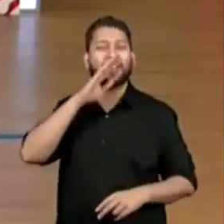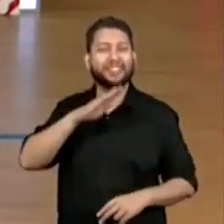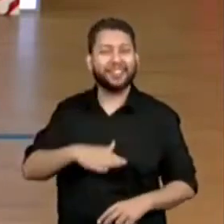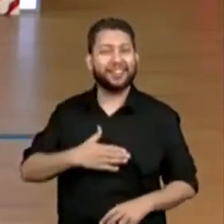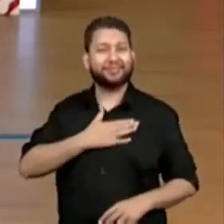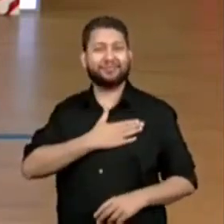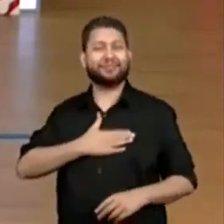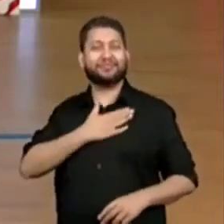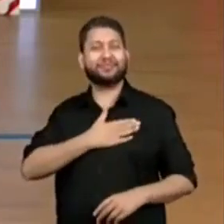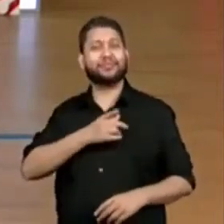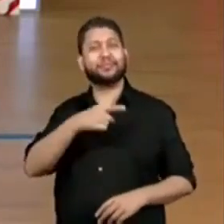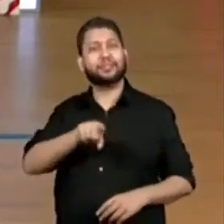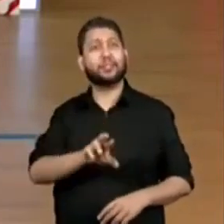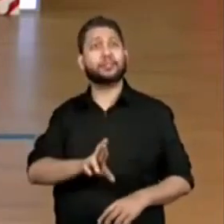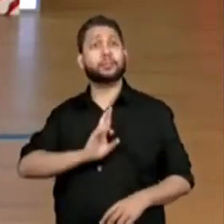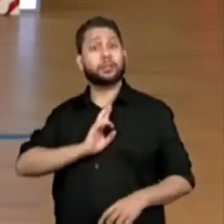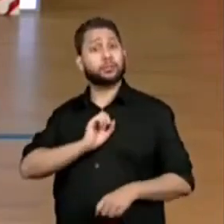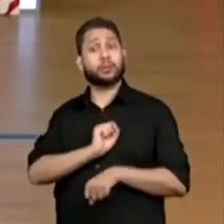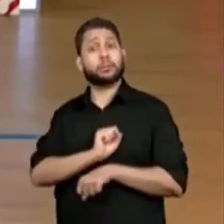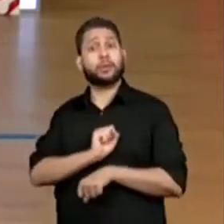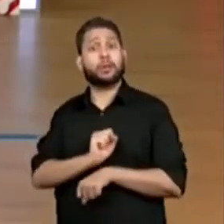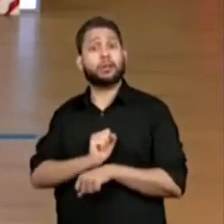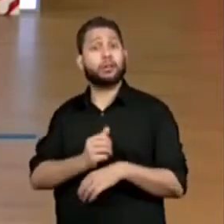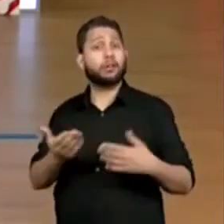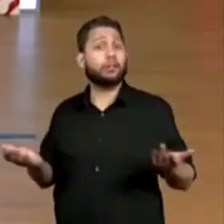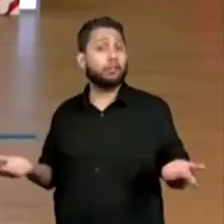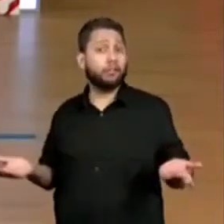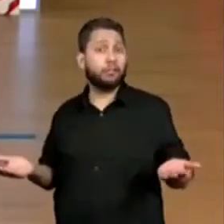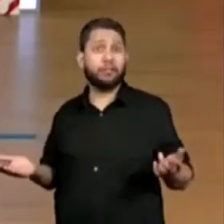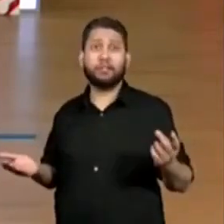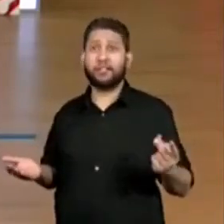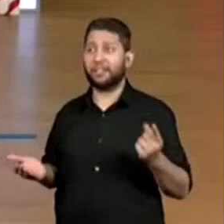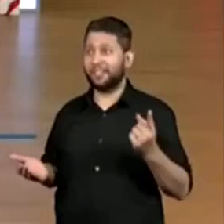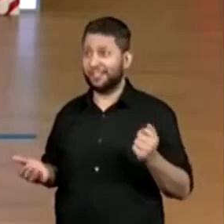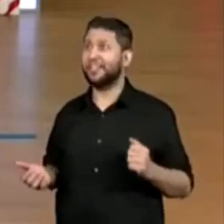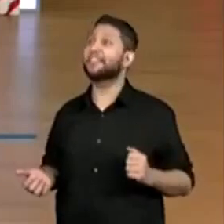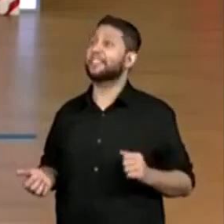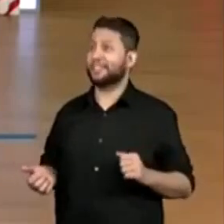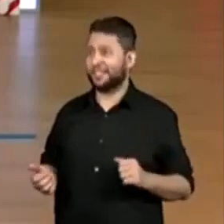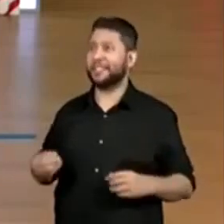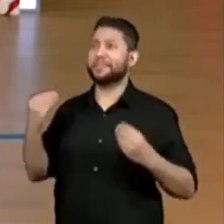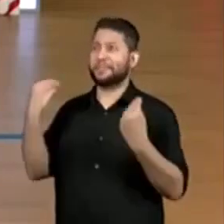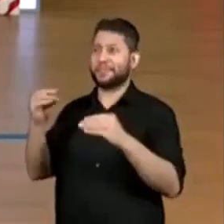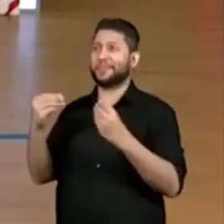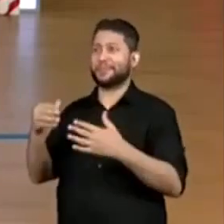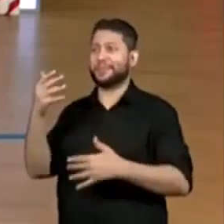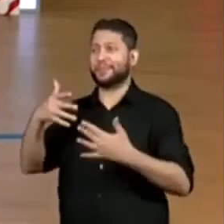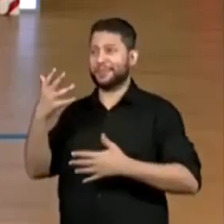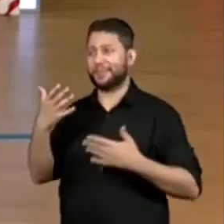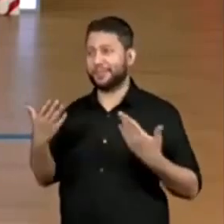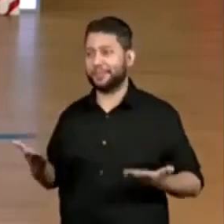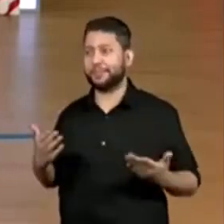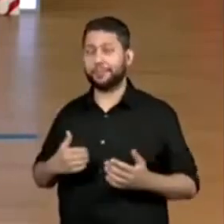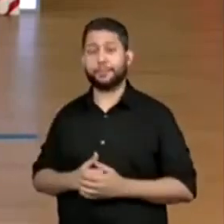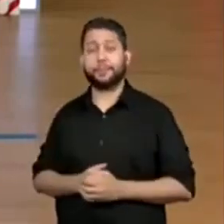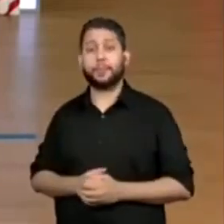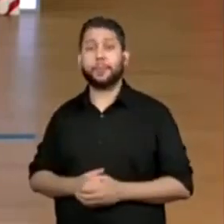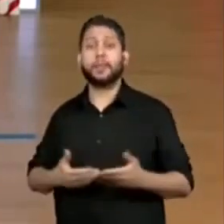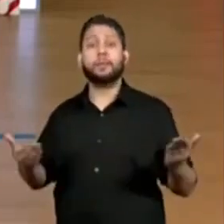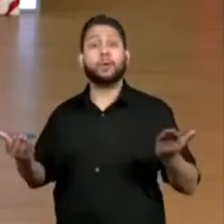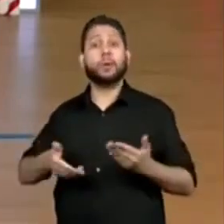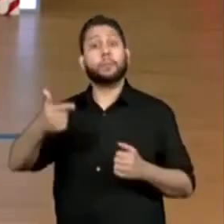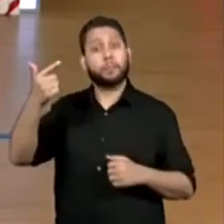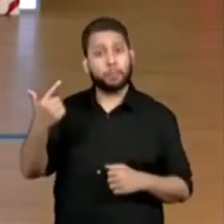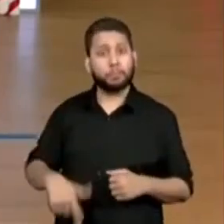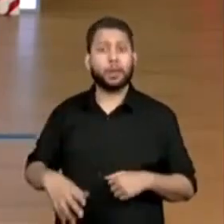Skol e resposta eu tô esperando hein tô só esperando até aparece aí vai aparecendo agora nós